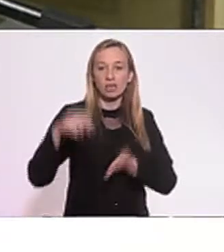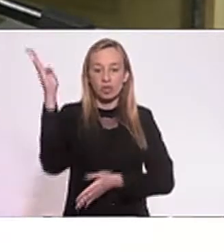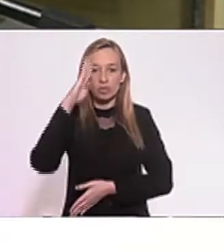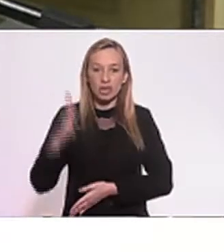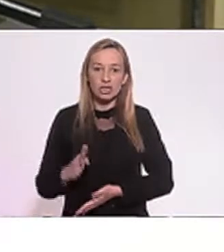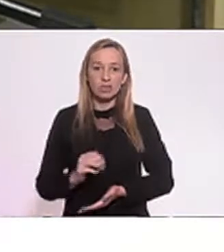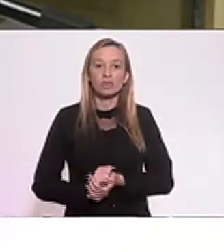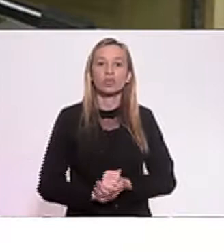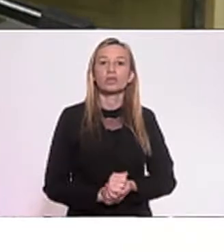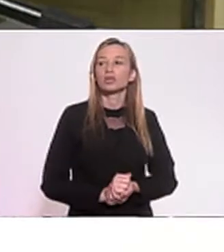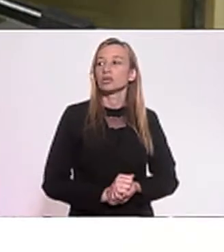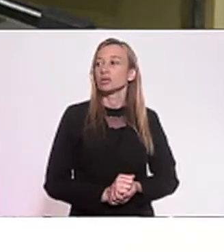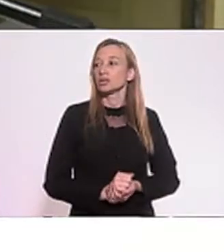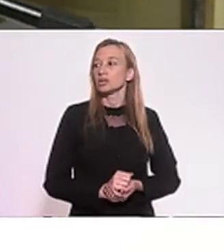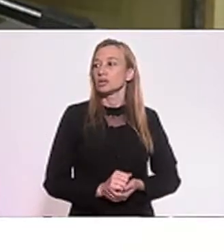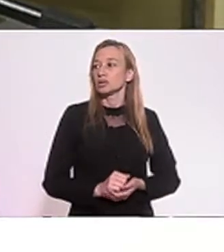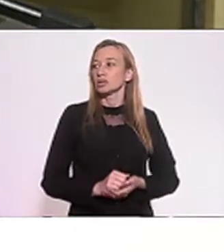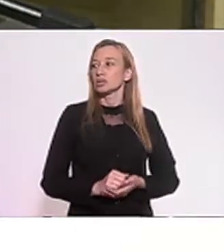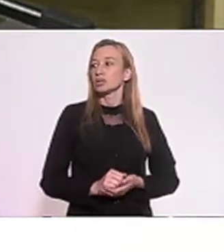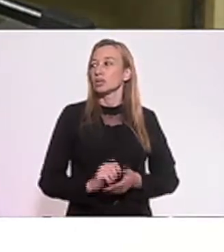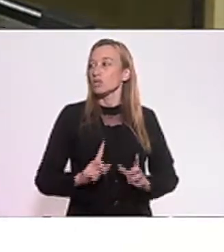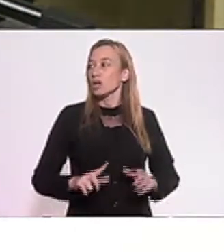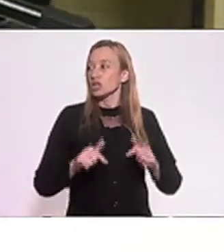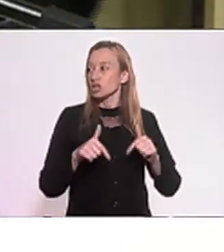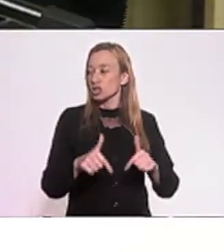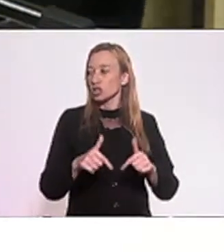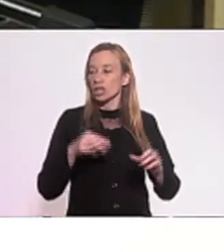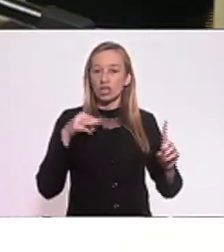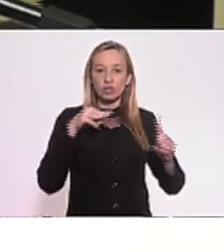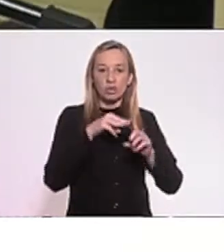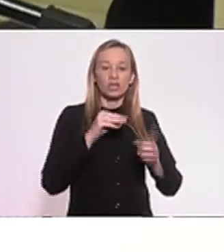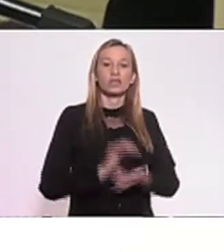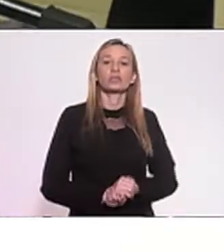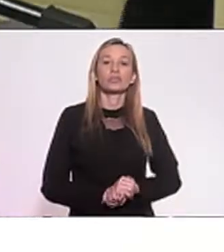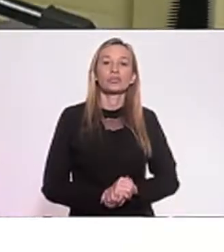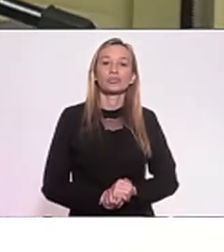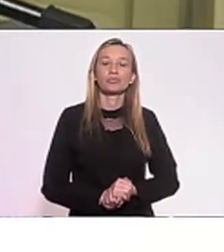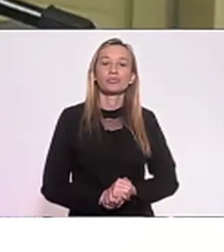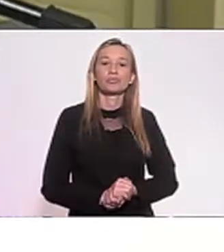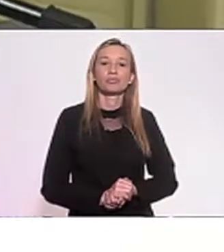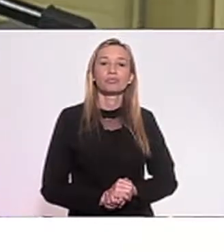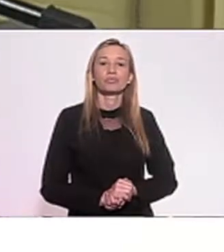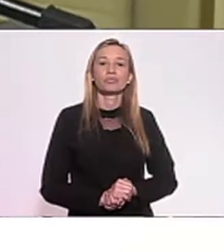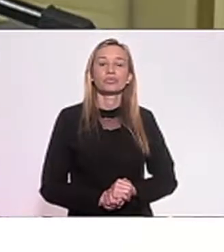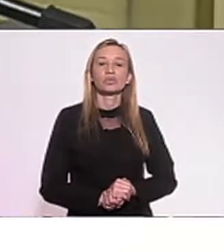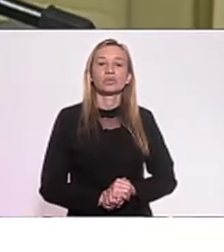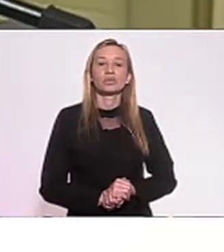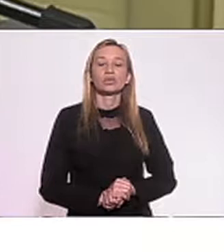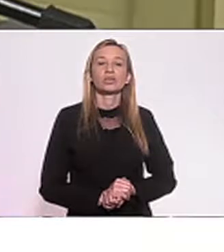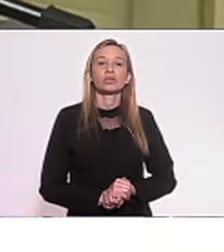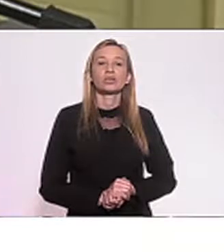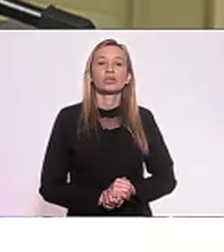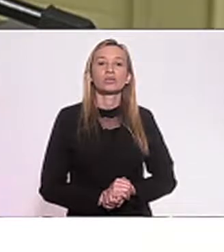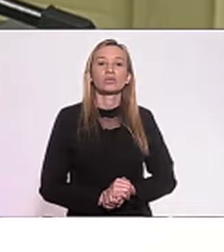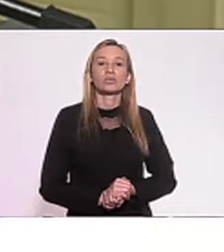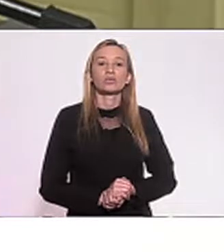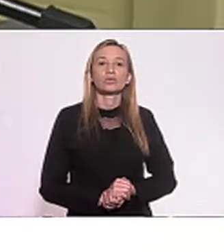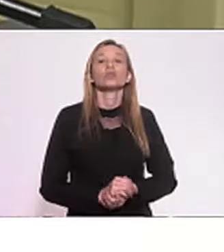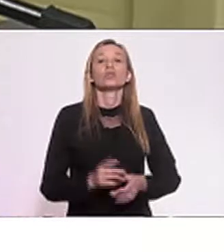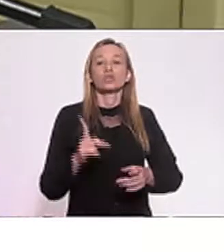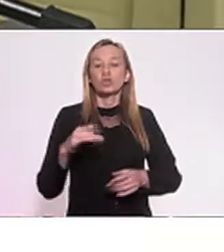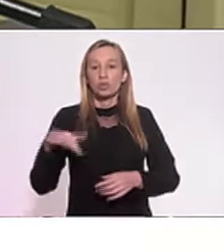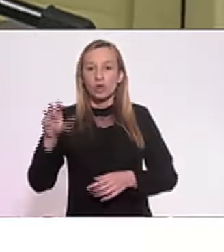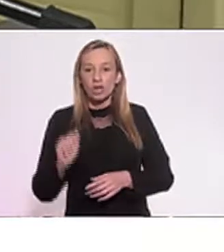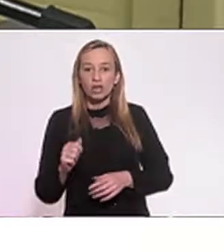criando um mecanismo para a efetivação das metas. Recomenda-se dar efetividade e publicidade aos programas